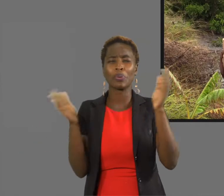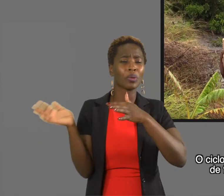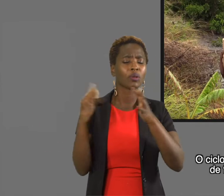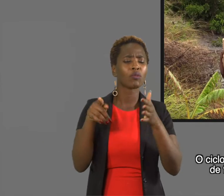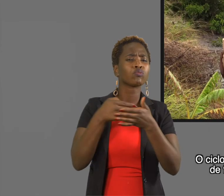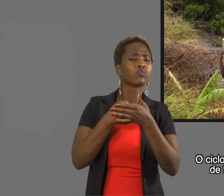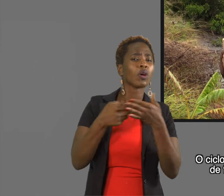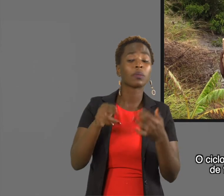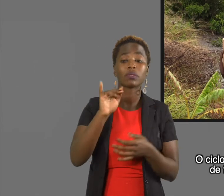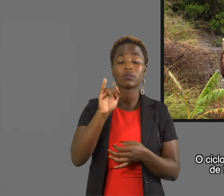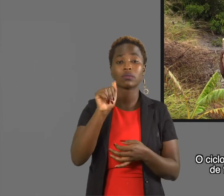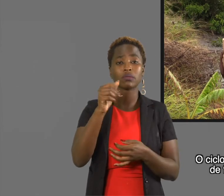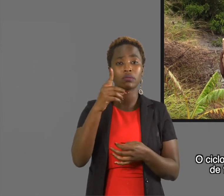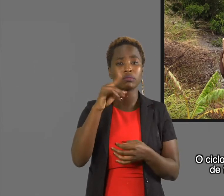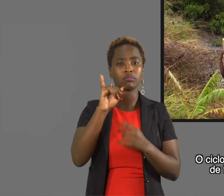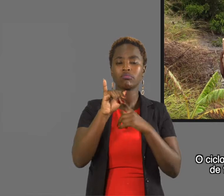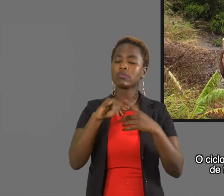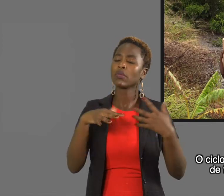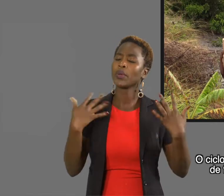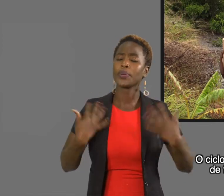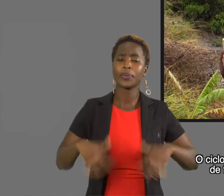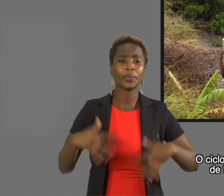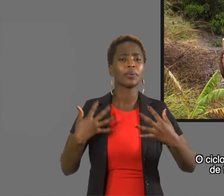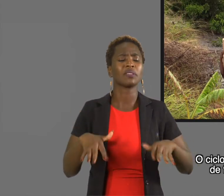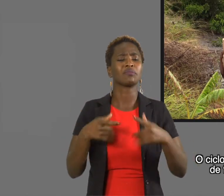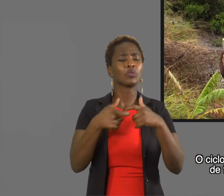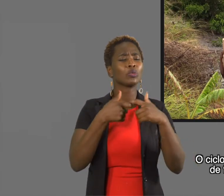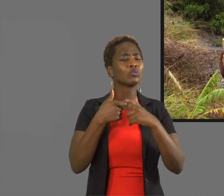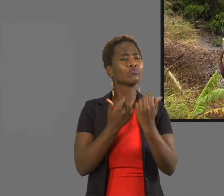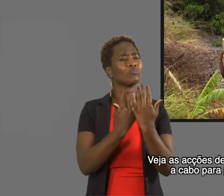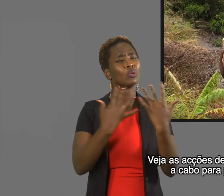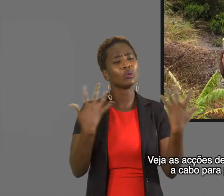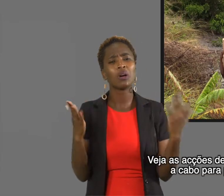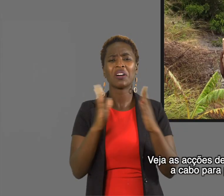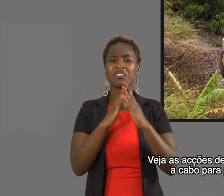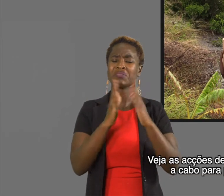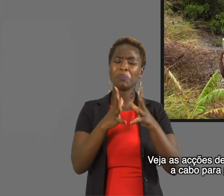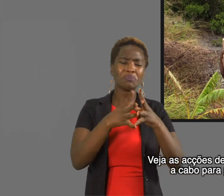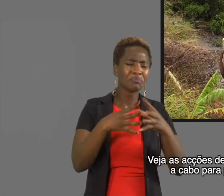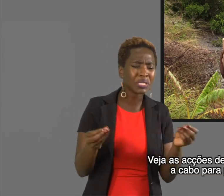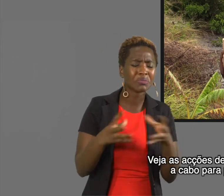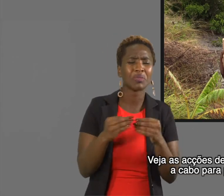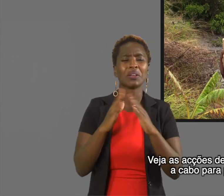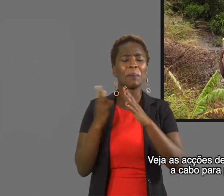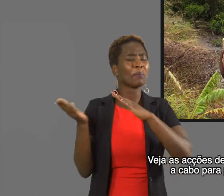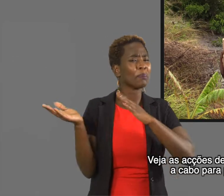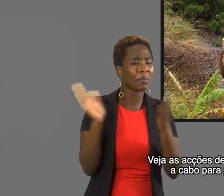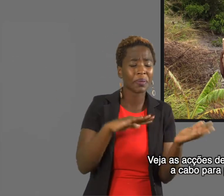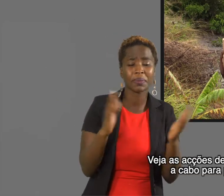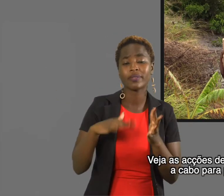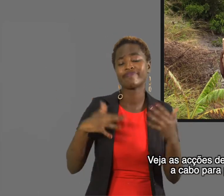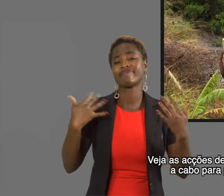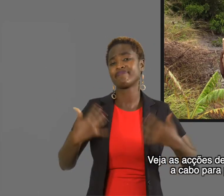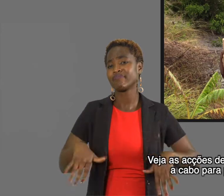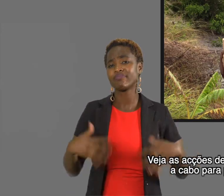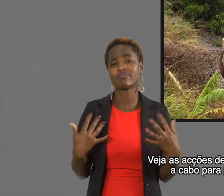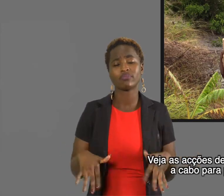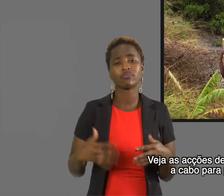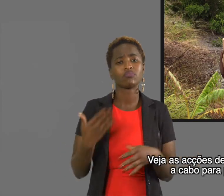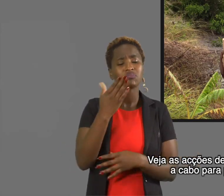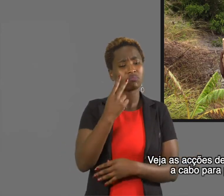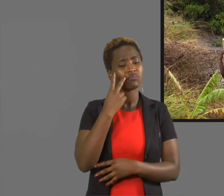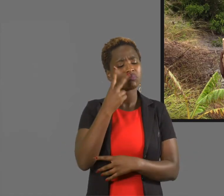O ciclone Idai deixou milhares de famílias desalojadas. Veja as ações de apoio que devem ser levadas a cabo para